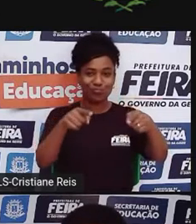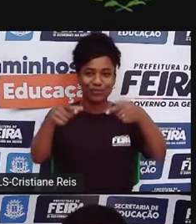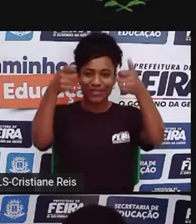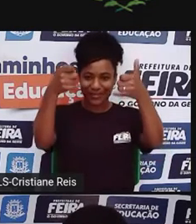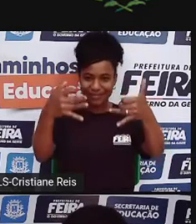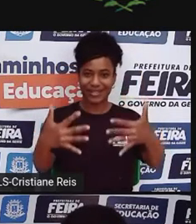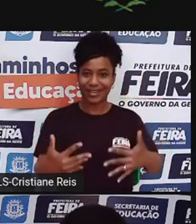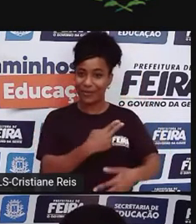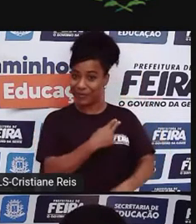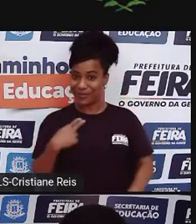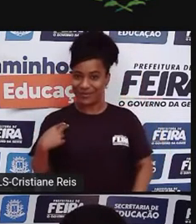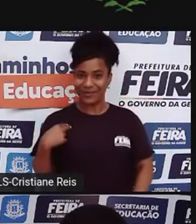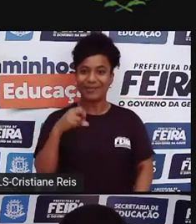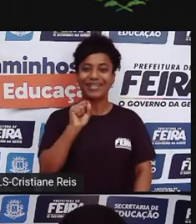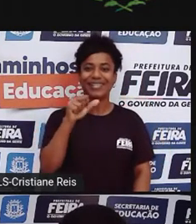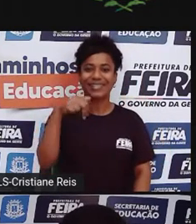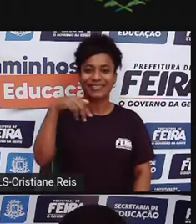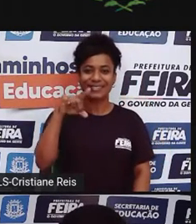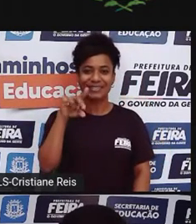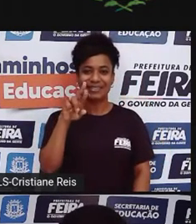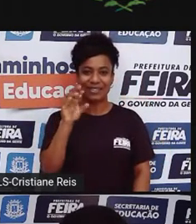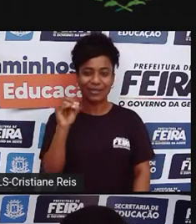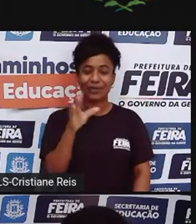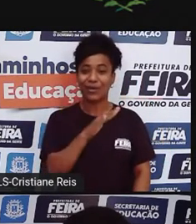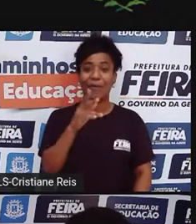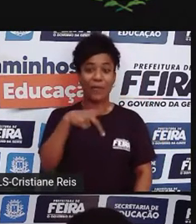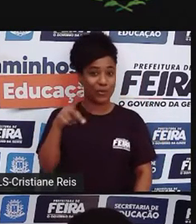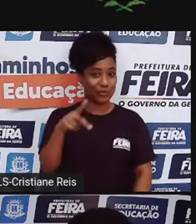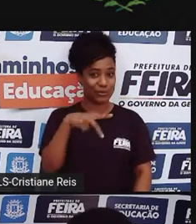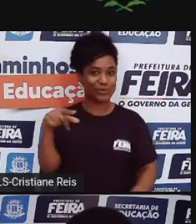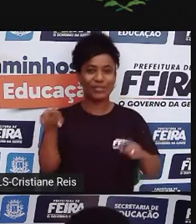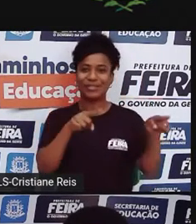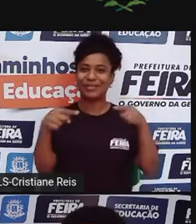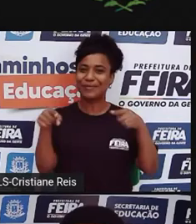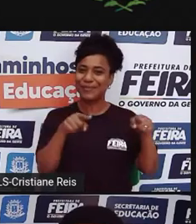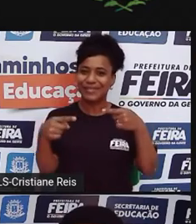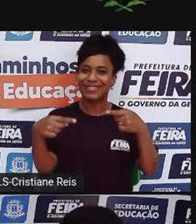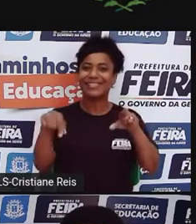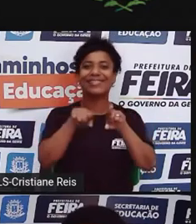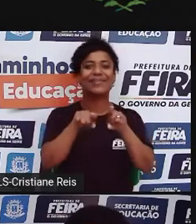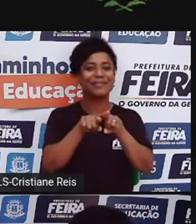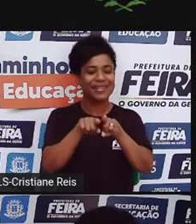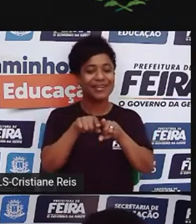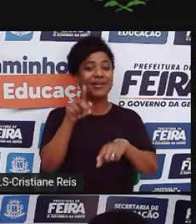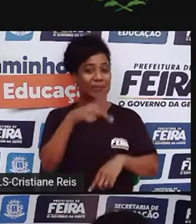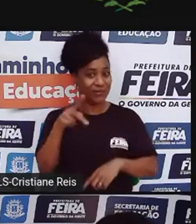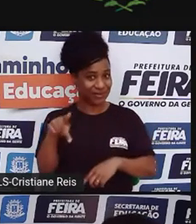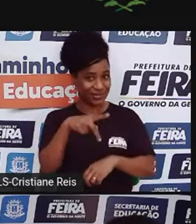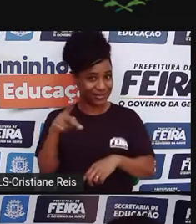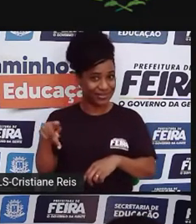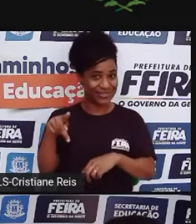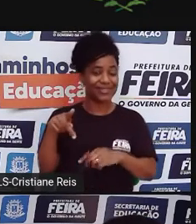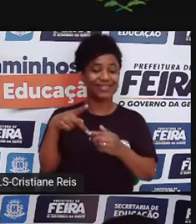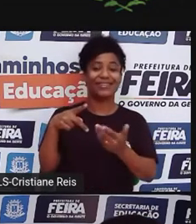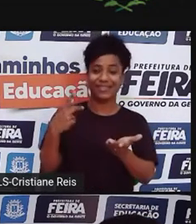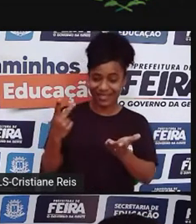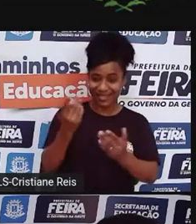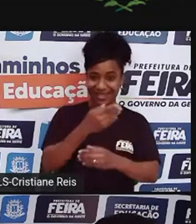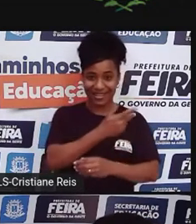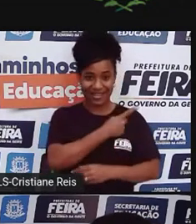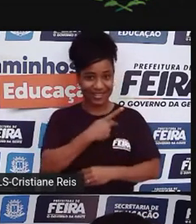Eu sou Sandro Silva, sou professor de música, também sou professor da rede pública, só que eu sou professor da rede